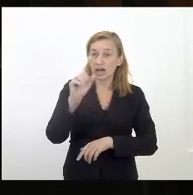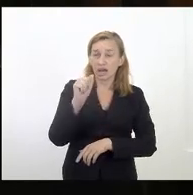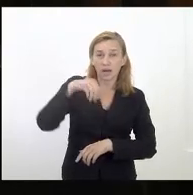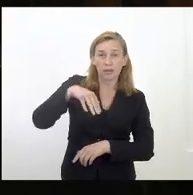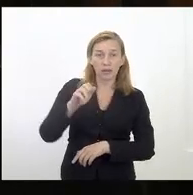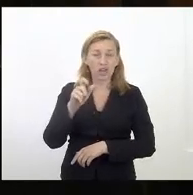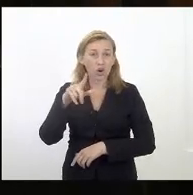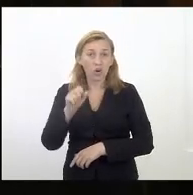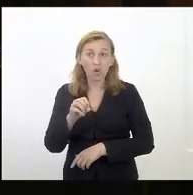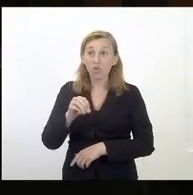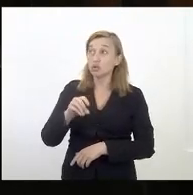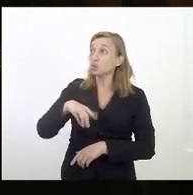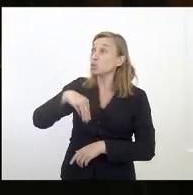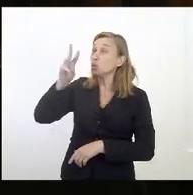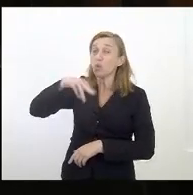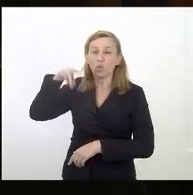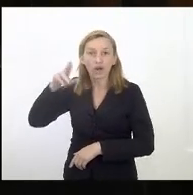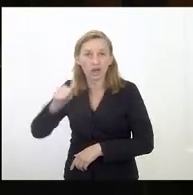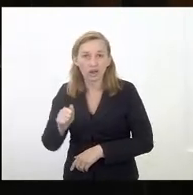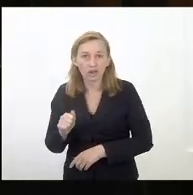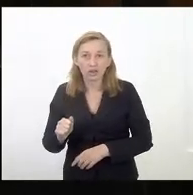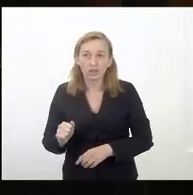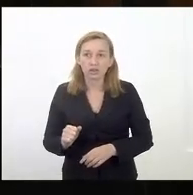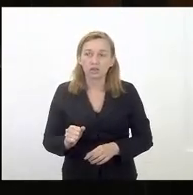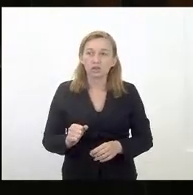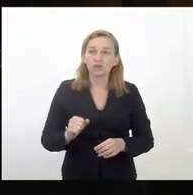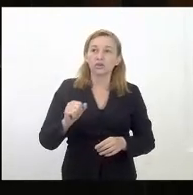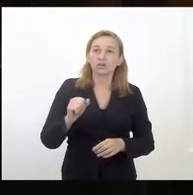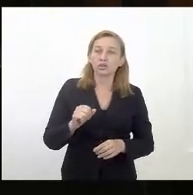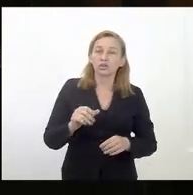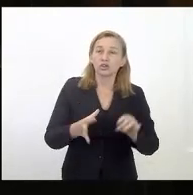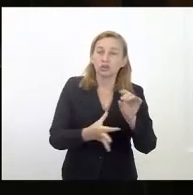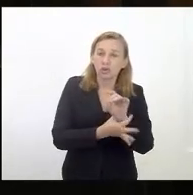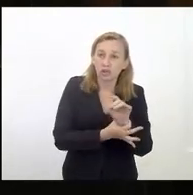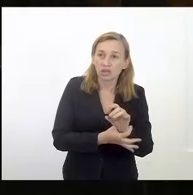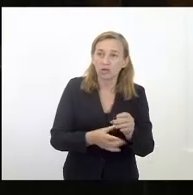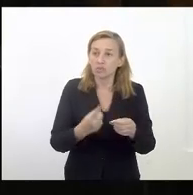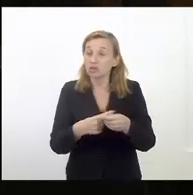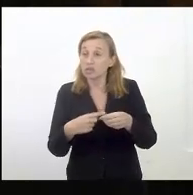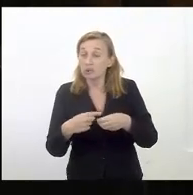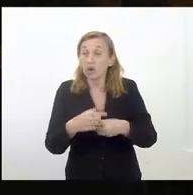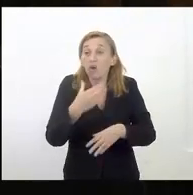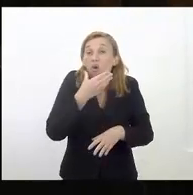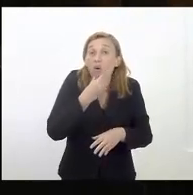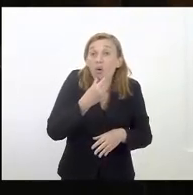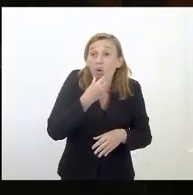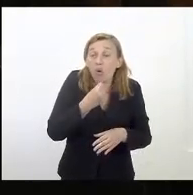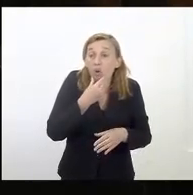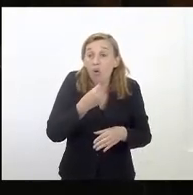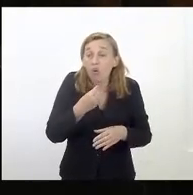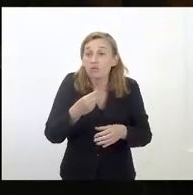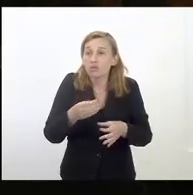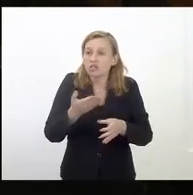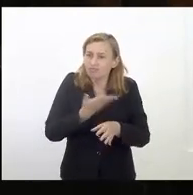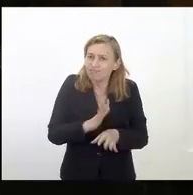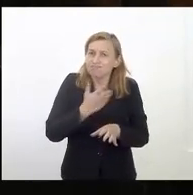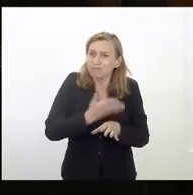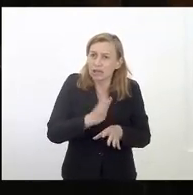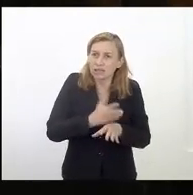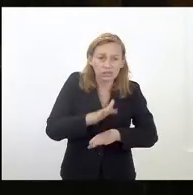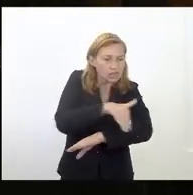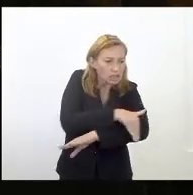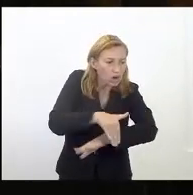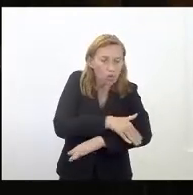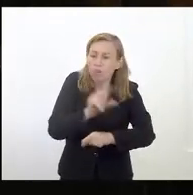guarda municipal é um homem que e mulheres que são valorosos que passaram por um treinamento que estão nas ruas espostos